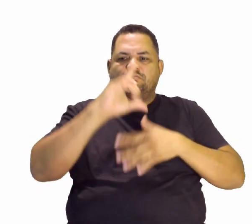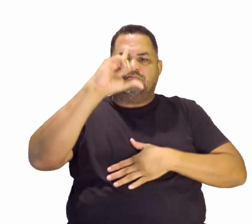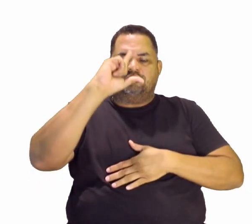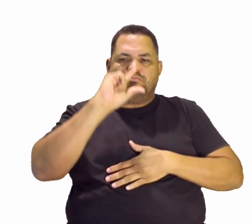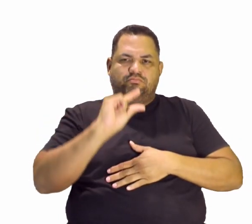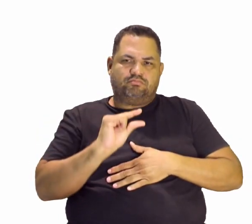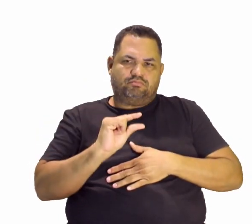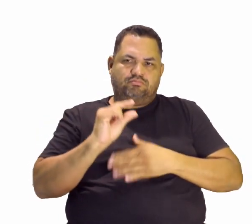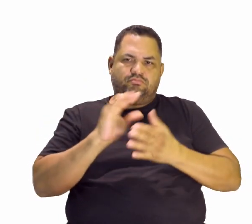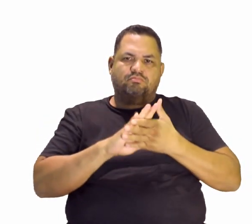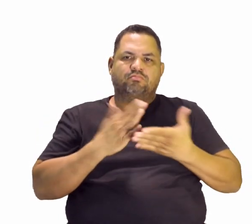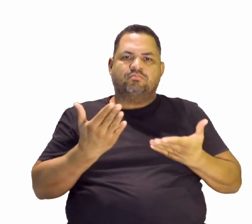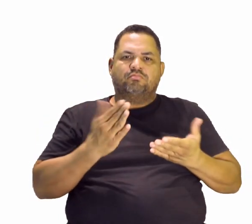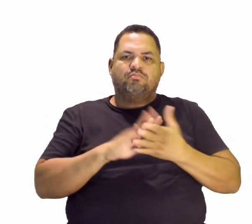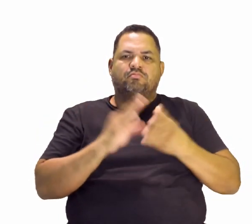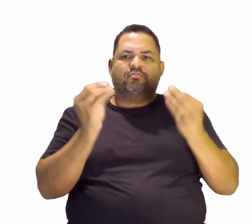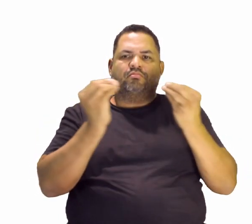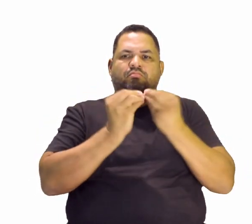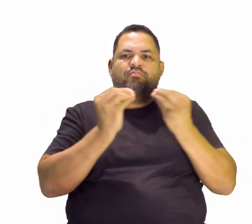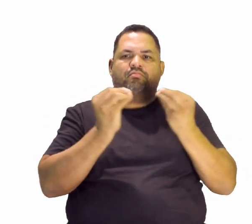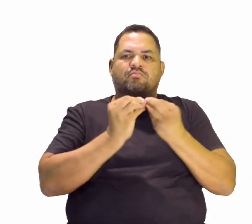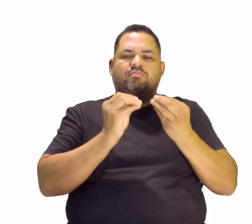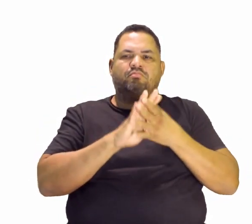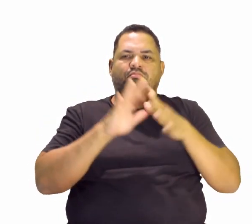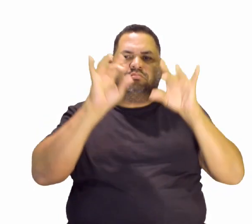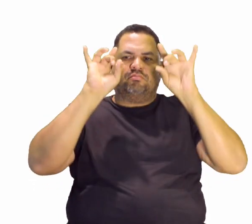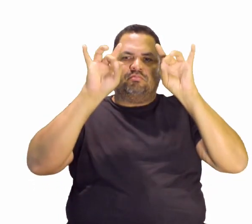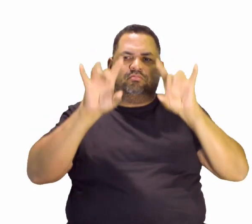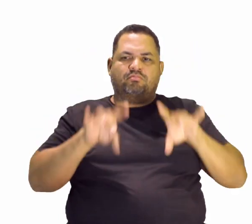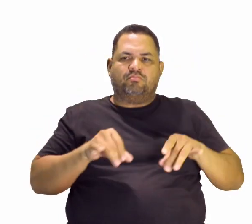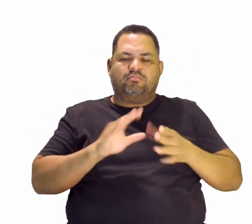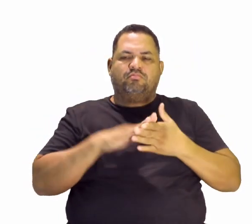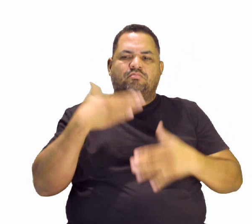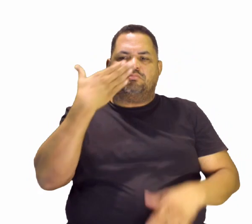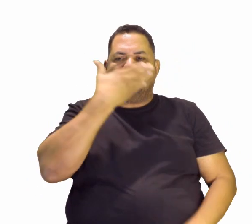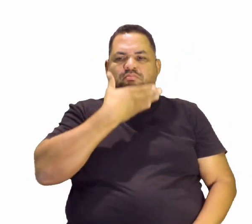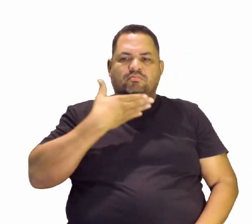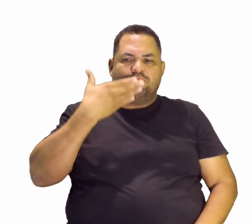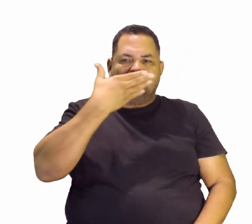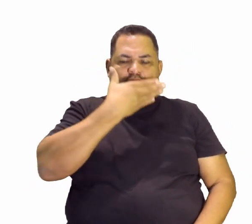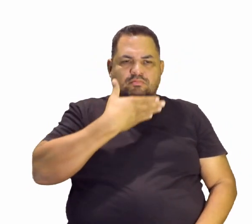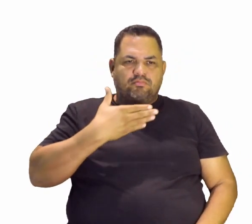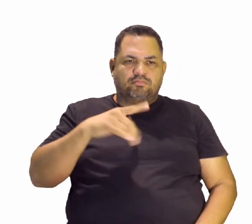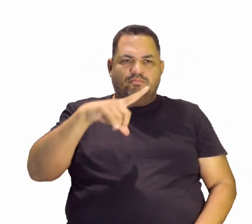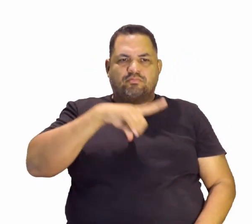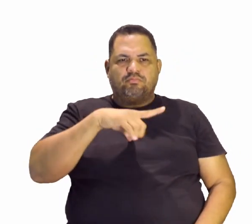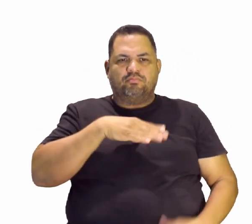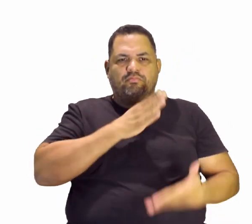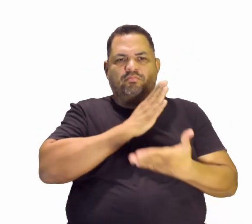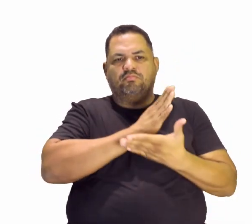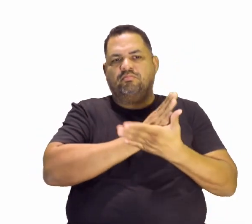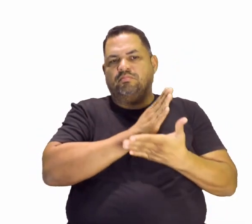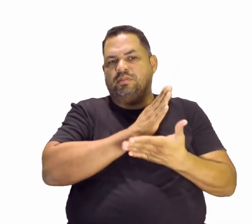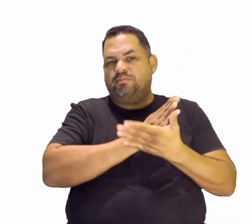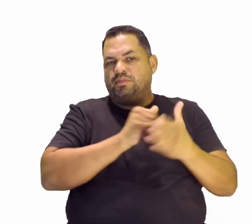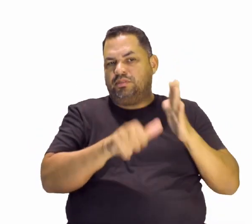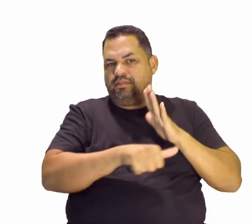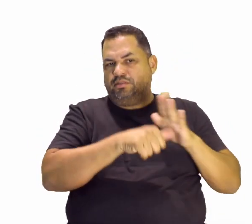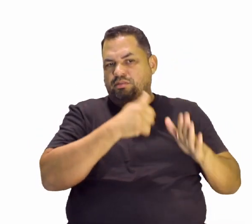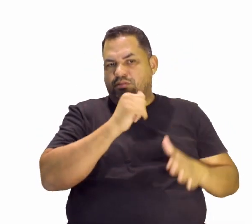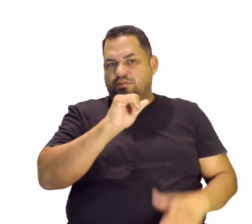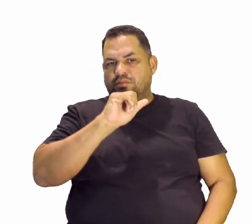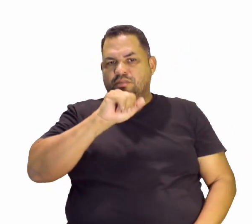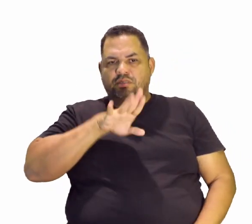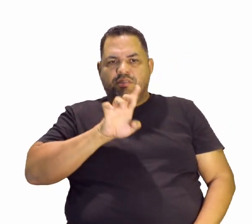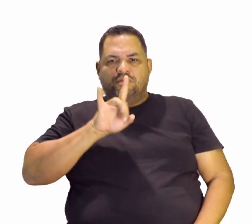aí dessas moléculas, em especial a molécula de glicose. Então, tem a primeira etapa anaeróbia, depois passa pela